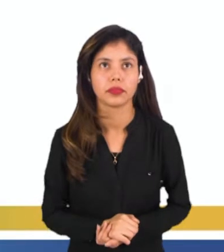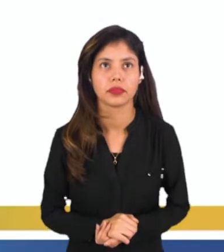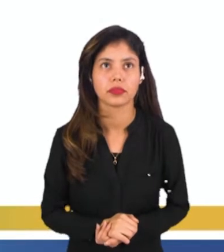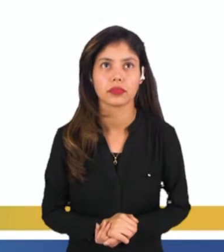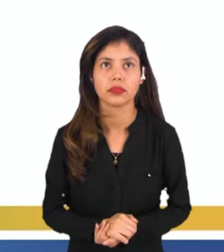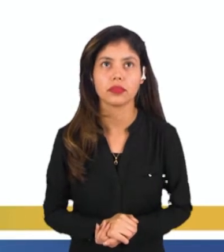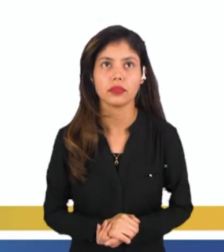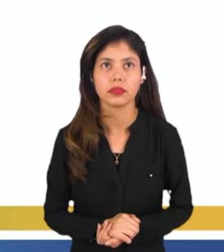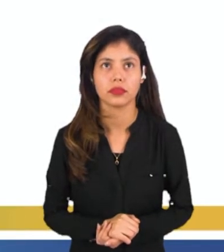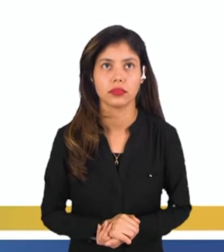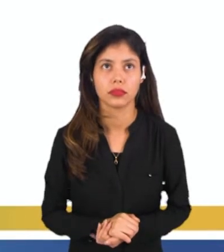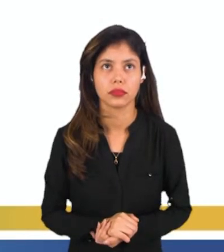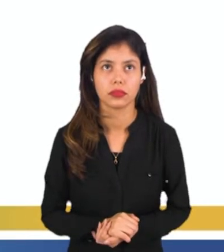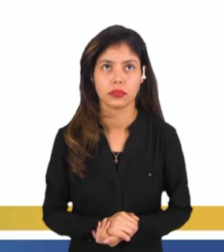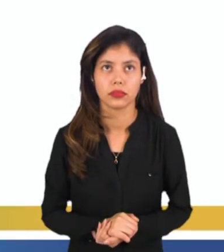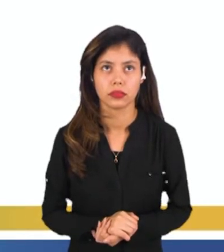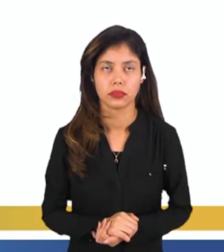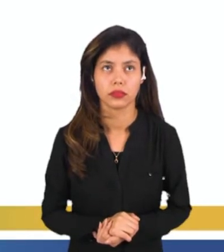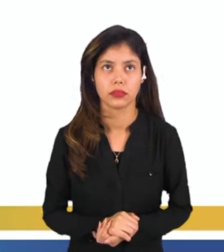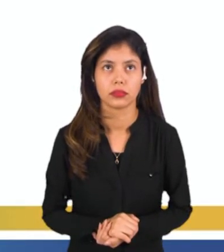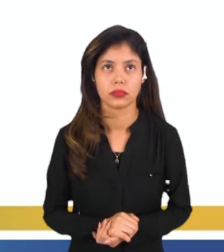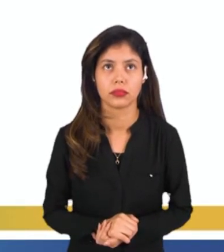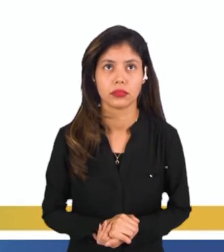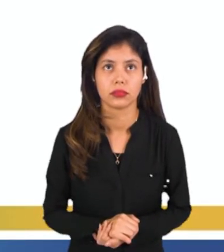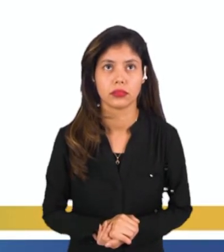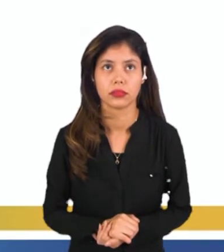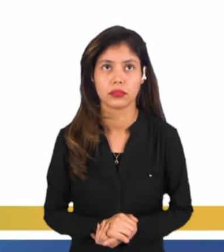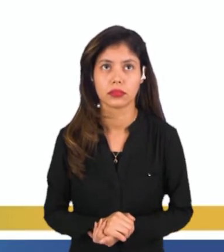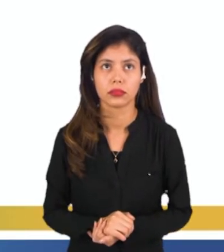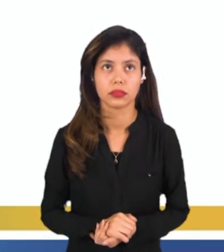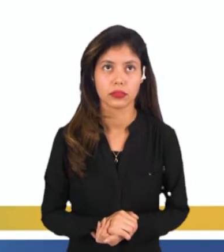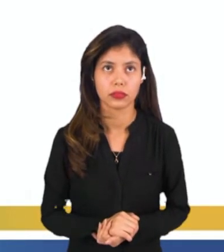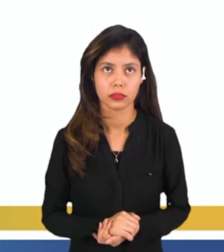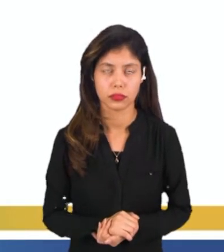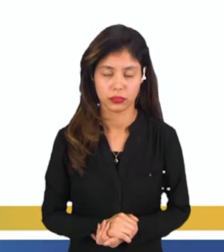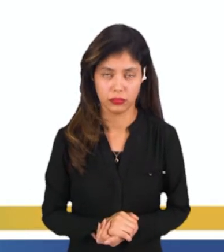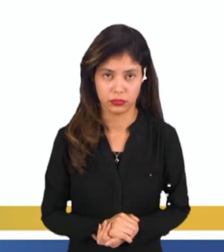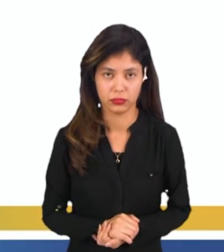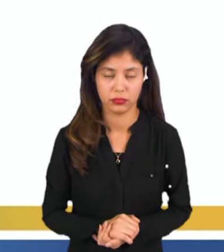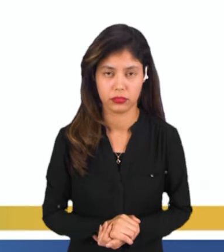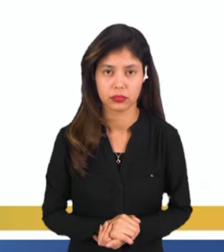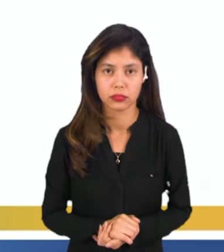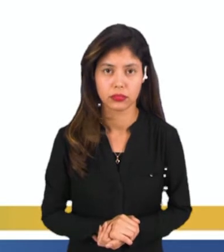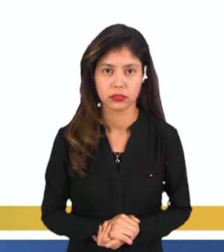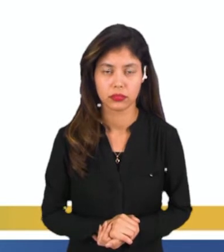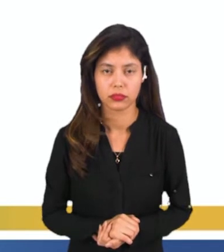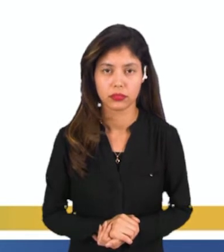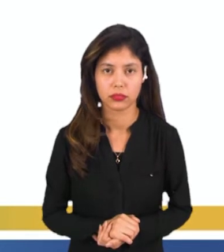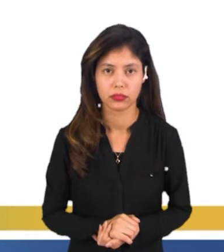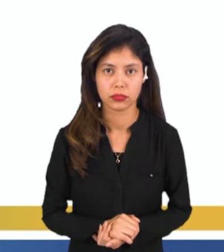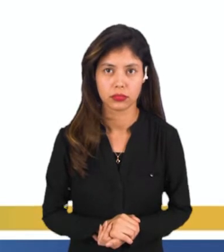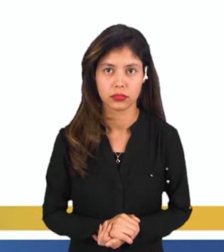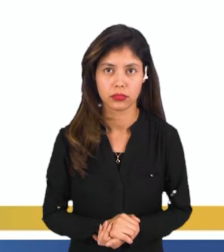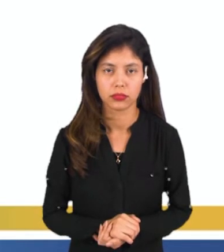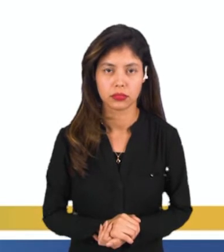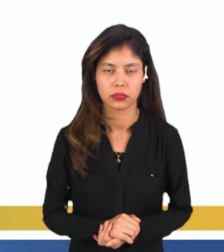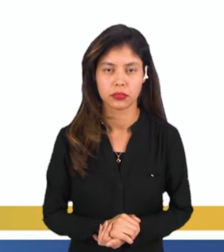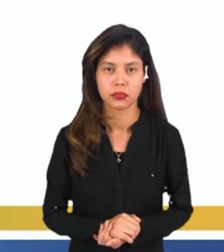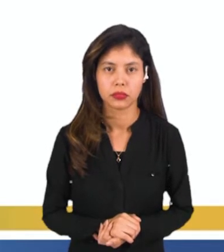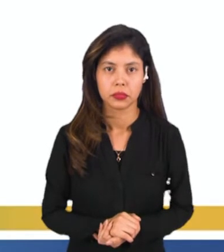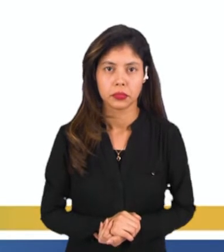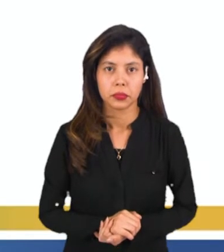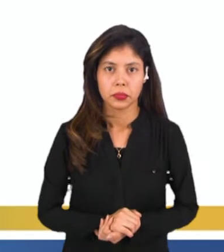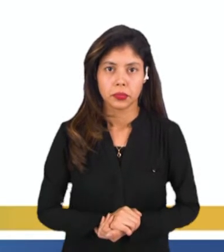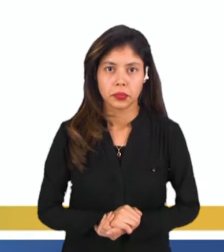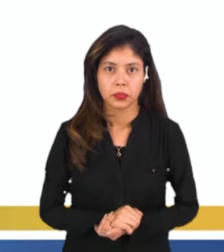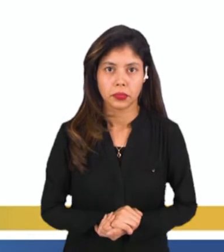Montañas de Machu Picchu é uma de suas obras. Crepusculario Santiago Ediciones Claridad